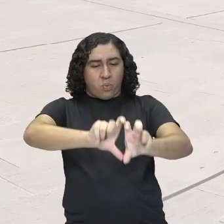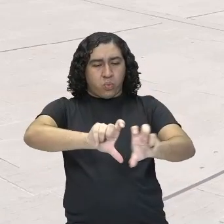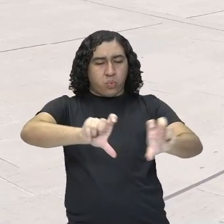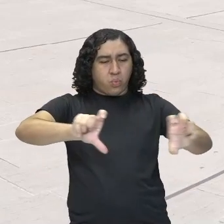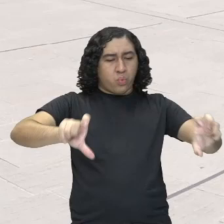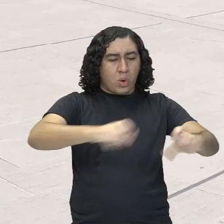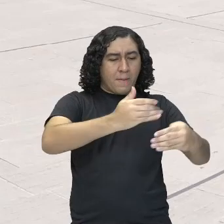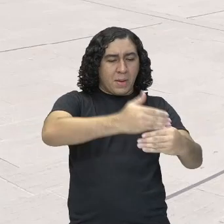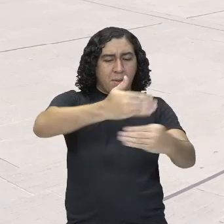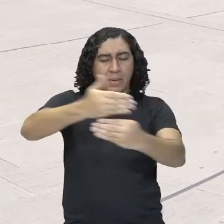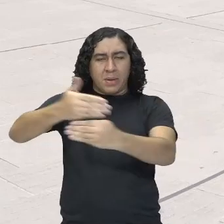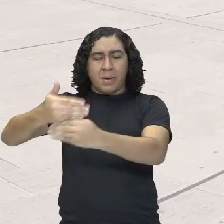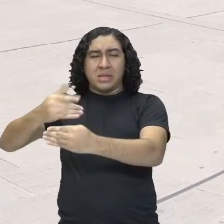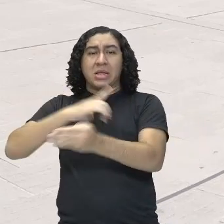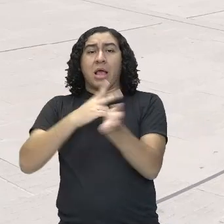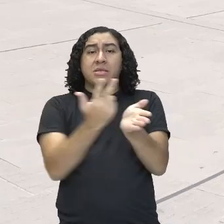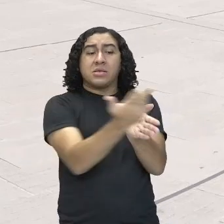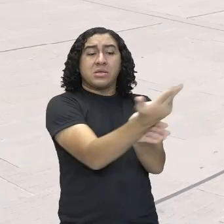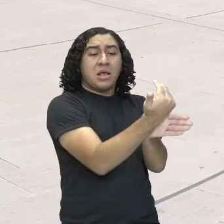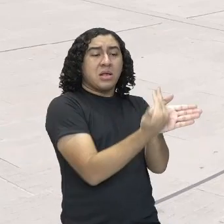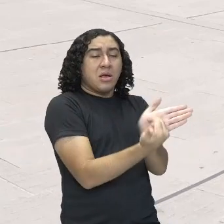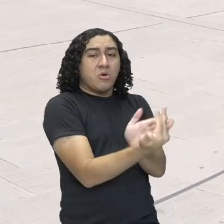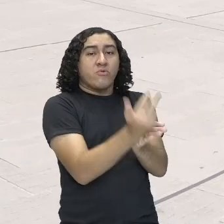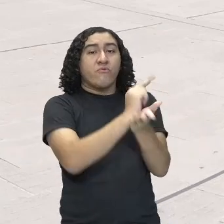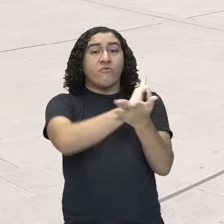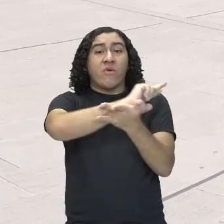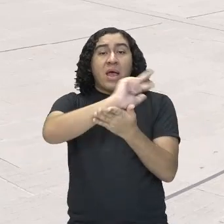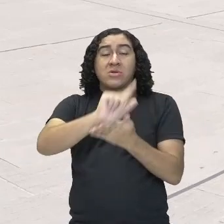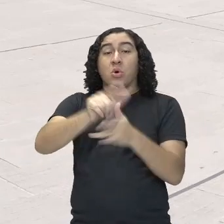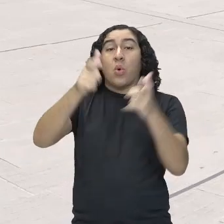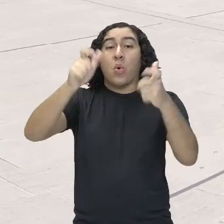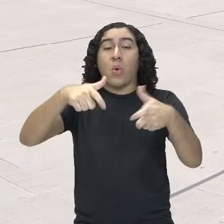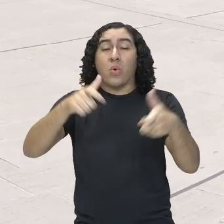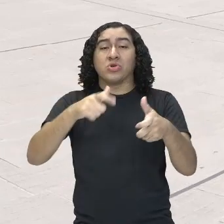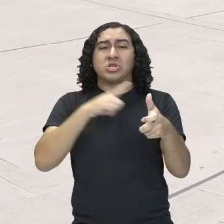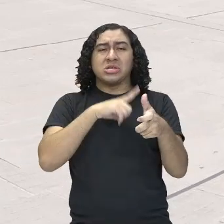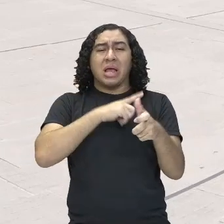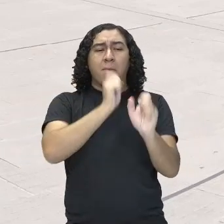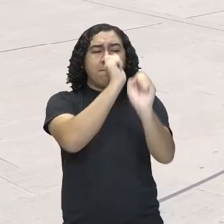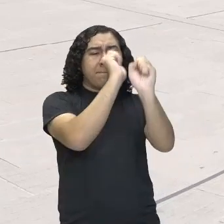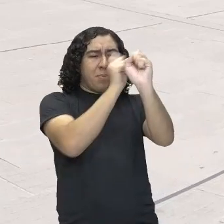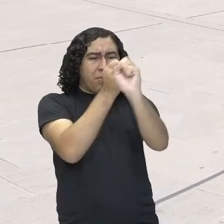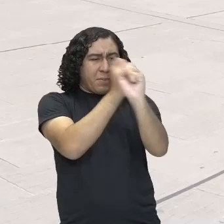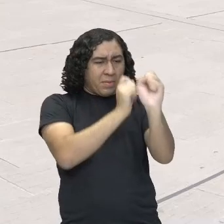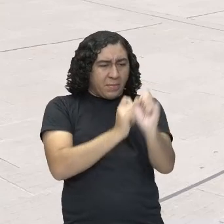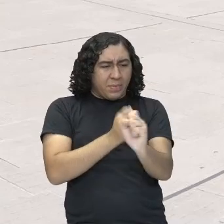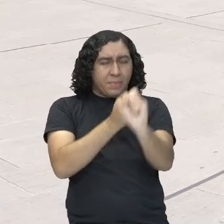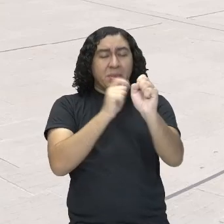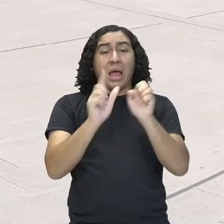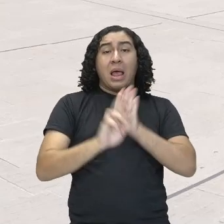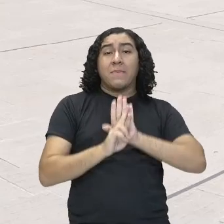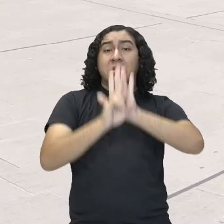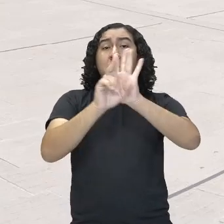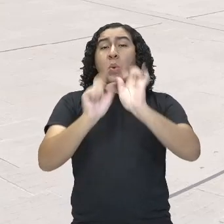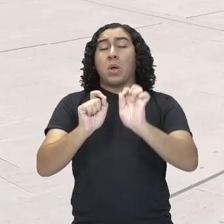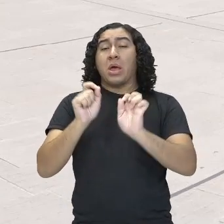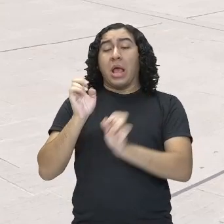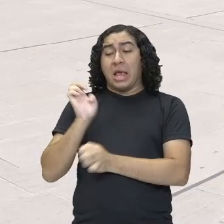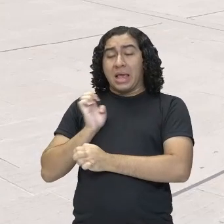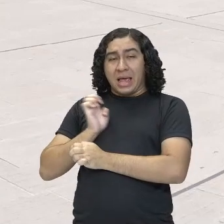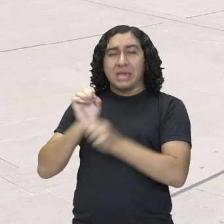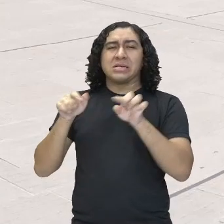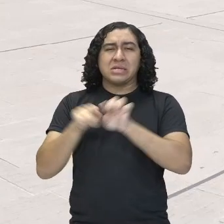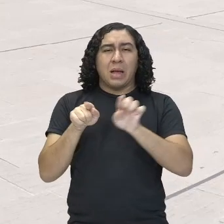várias imagens, vários desenhos feitos em mármore, que representava ali a grandiosidade, representava também a riqueza